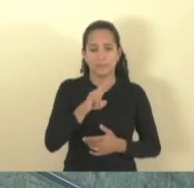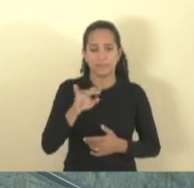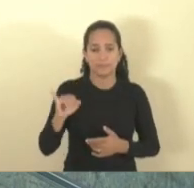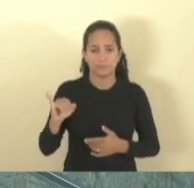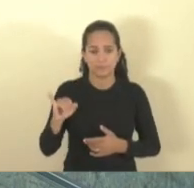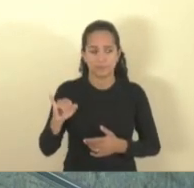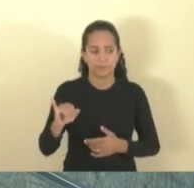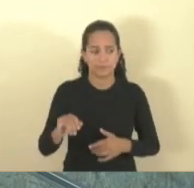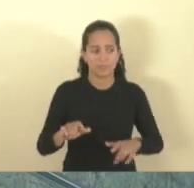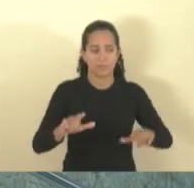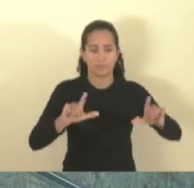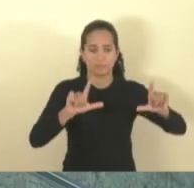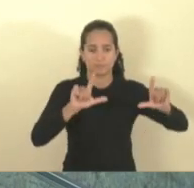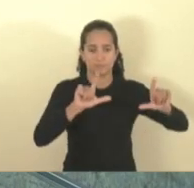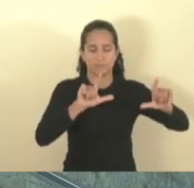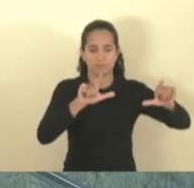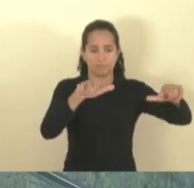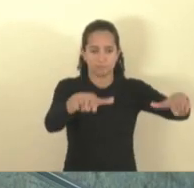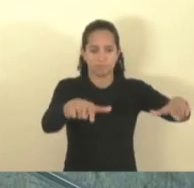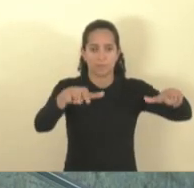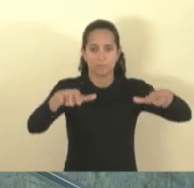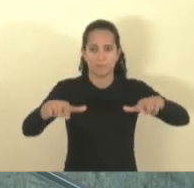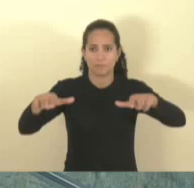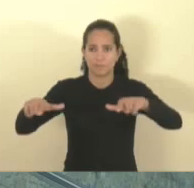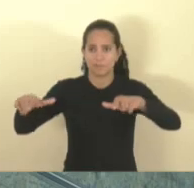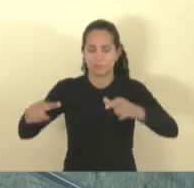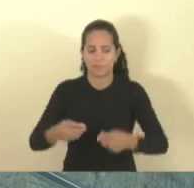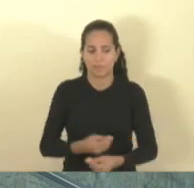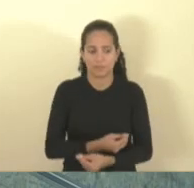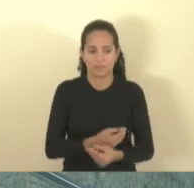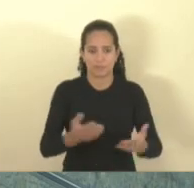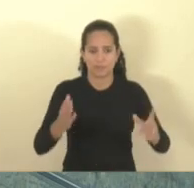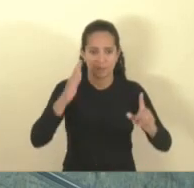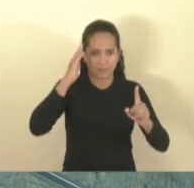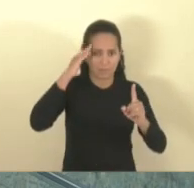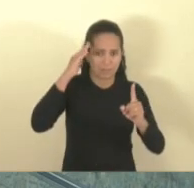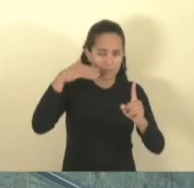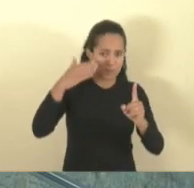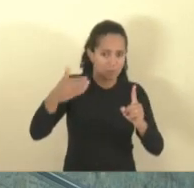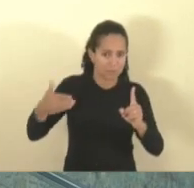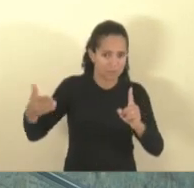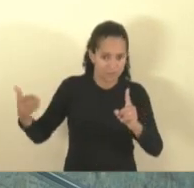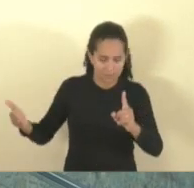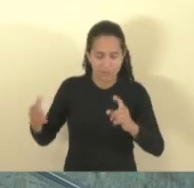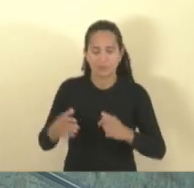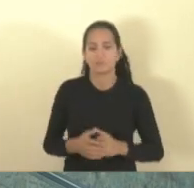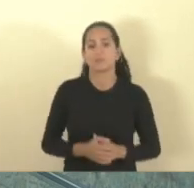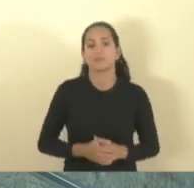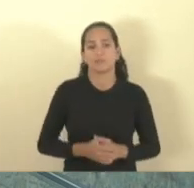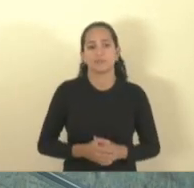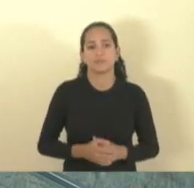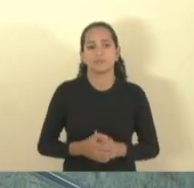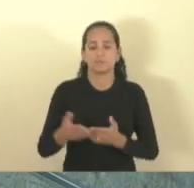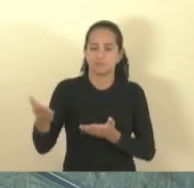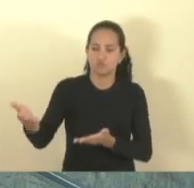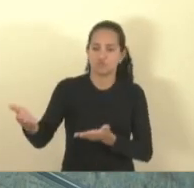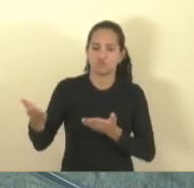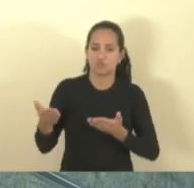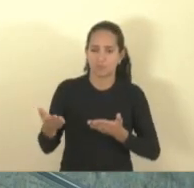placas aos homenageados. Pedimos por gentileza que o conselheiro Davi Diniz